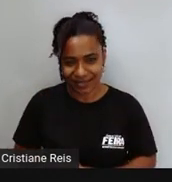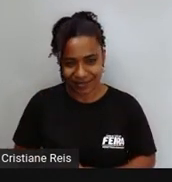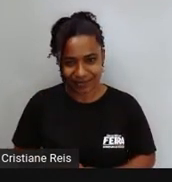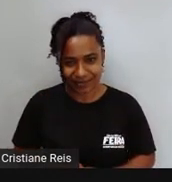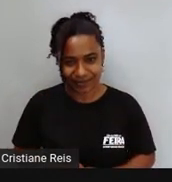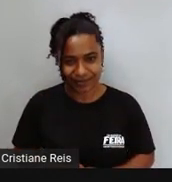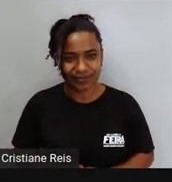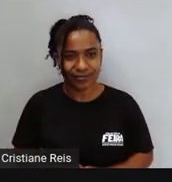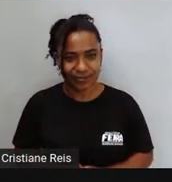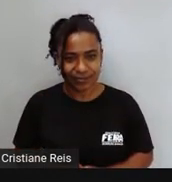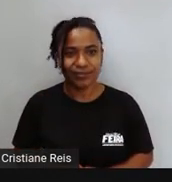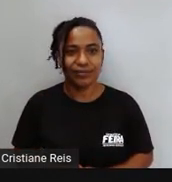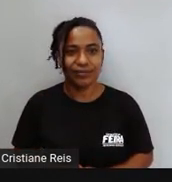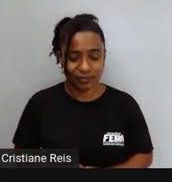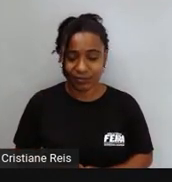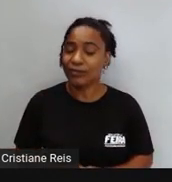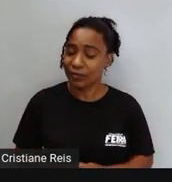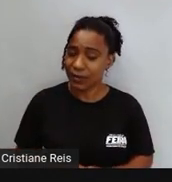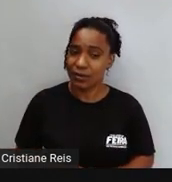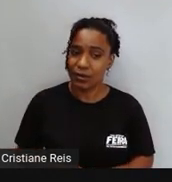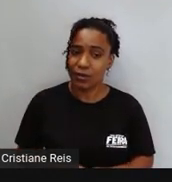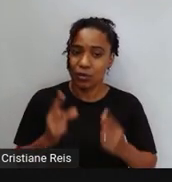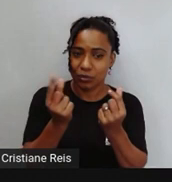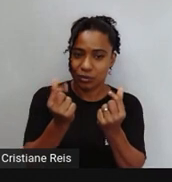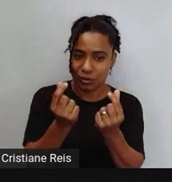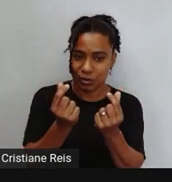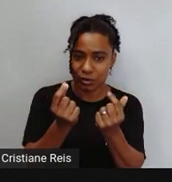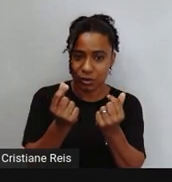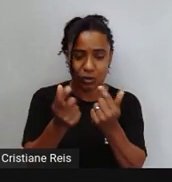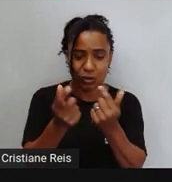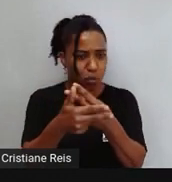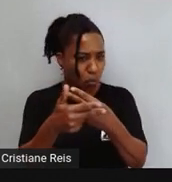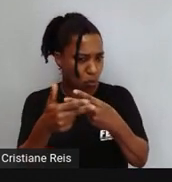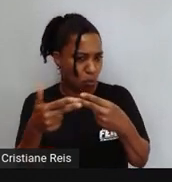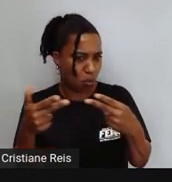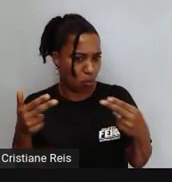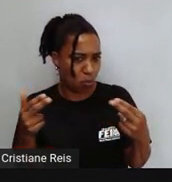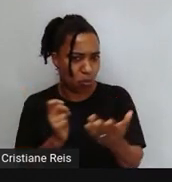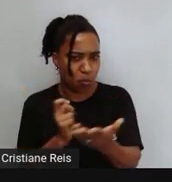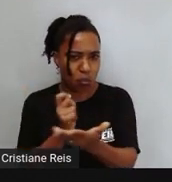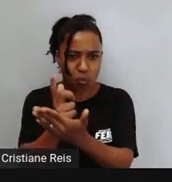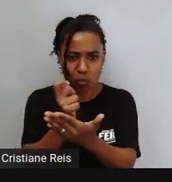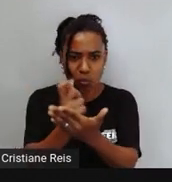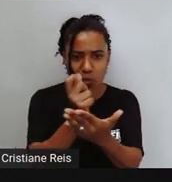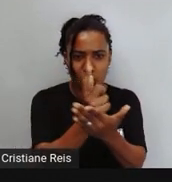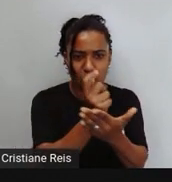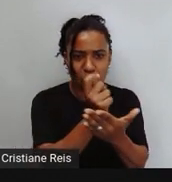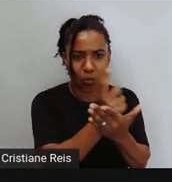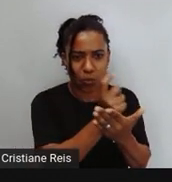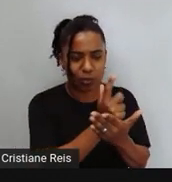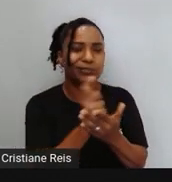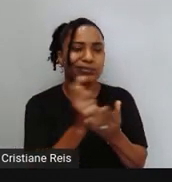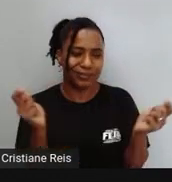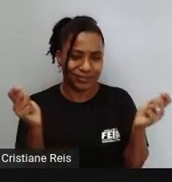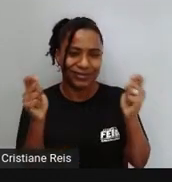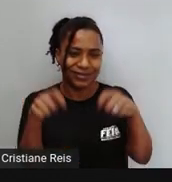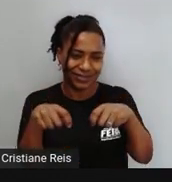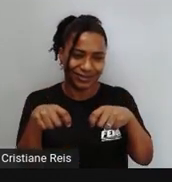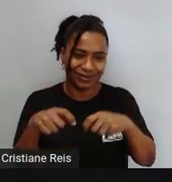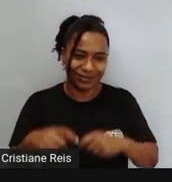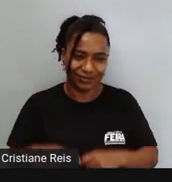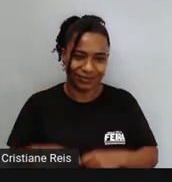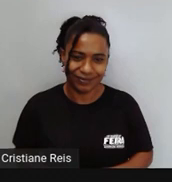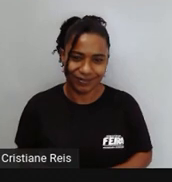Então, dinheiro pode sim comprar muitas coisas. there are many things money can